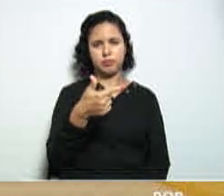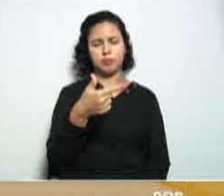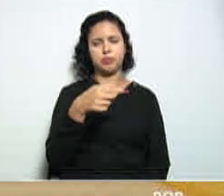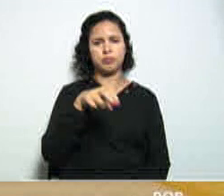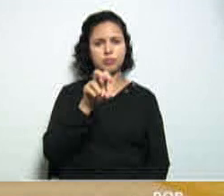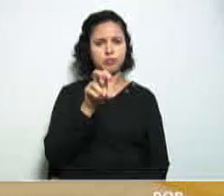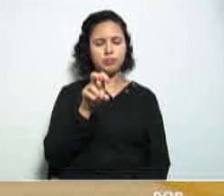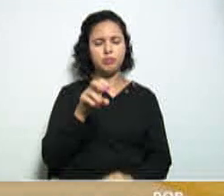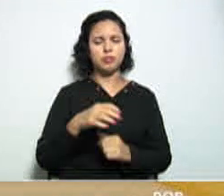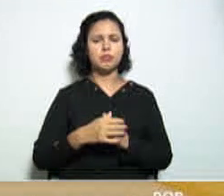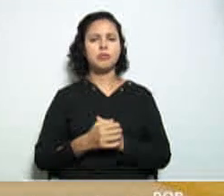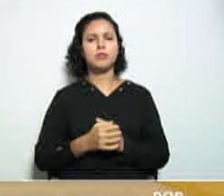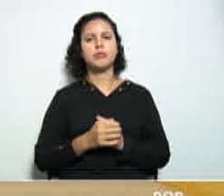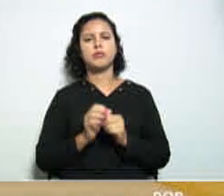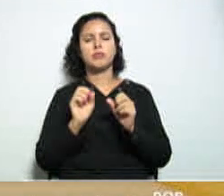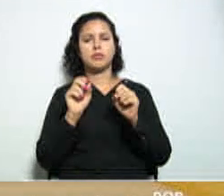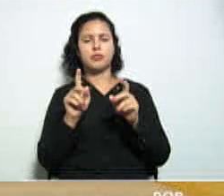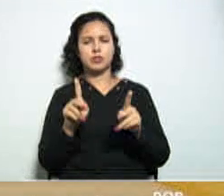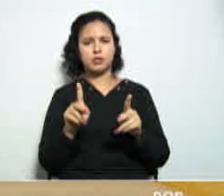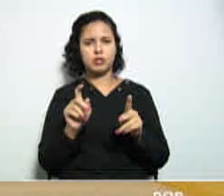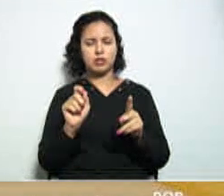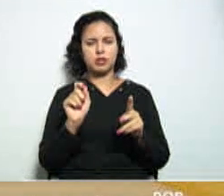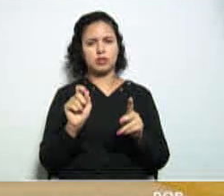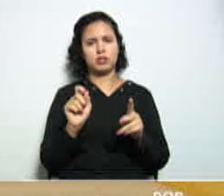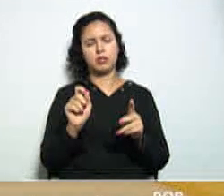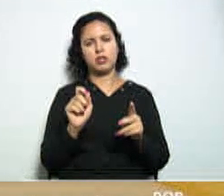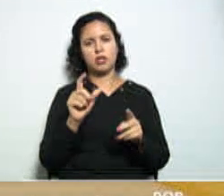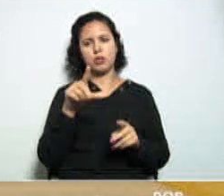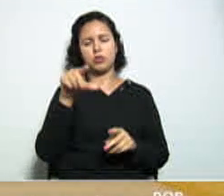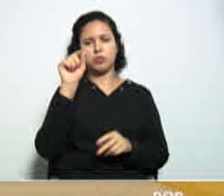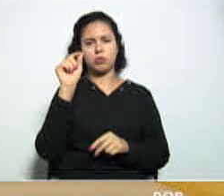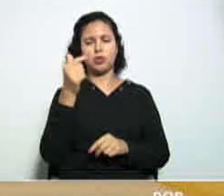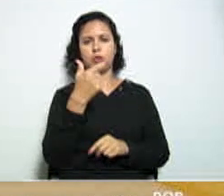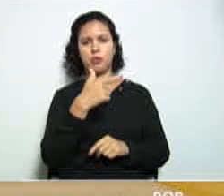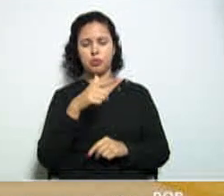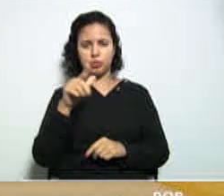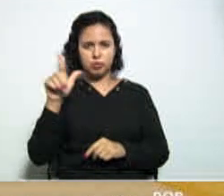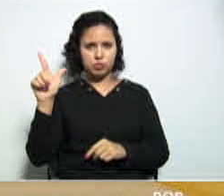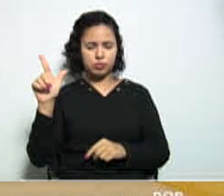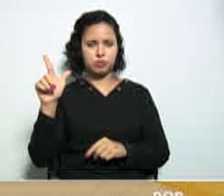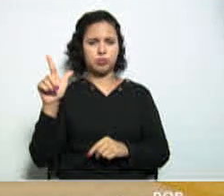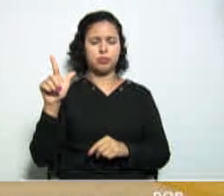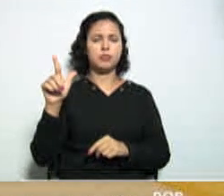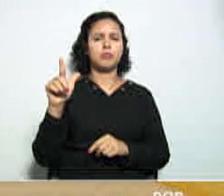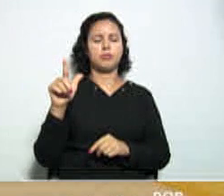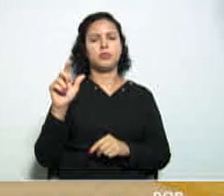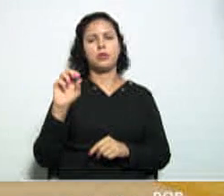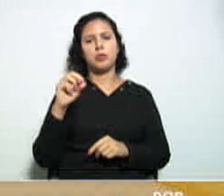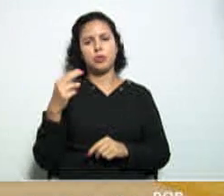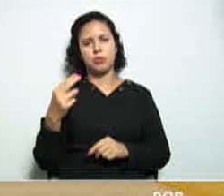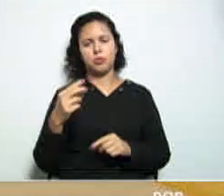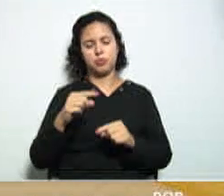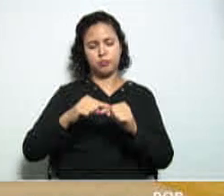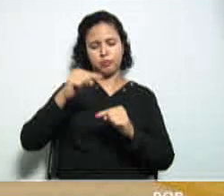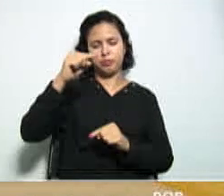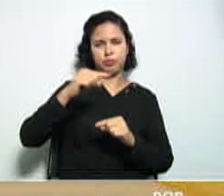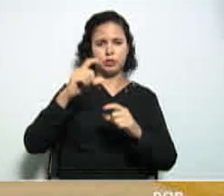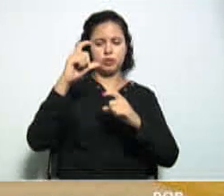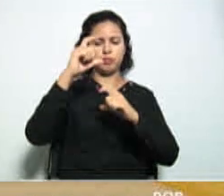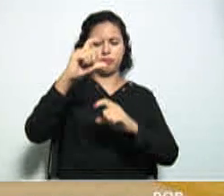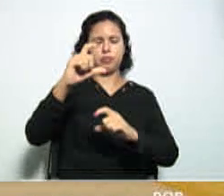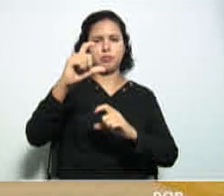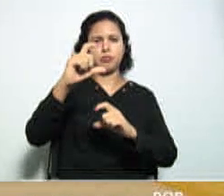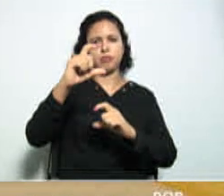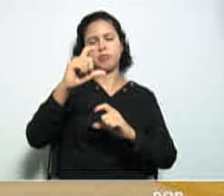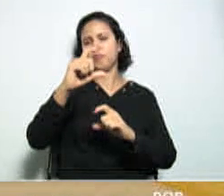ok? Não haverá opção de espaçamento entre os parágrafos e, portanto,